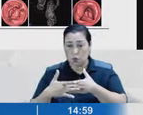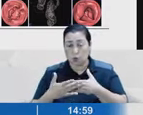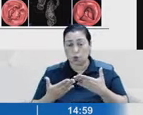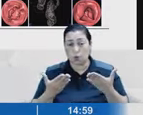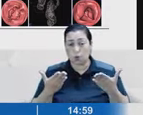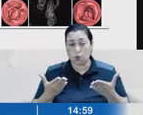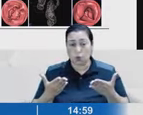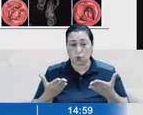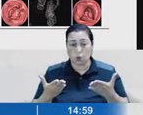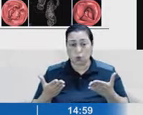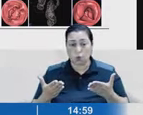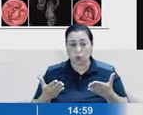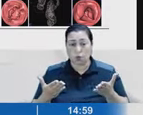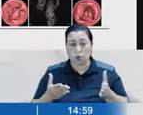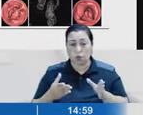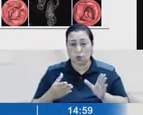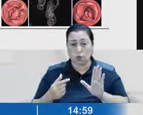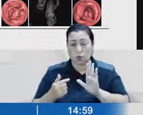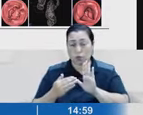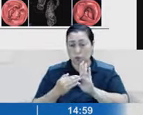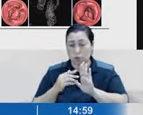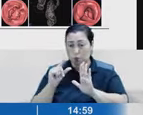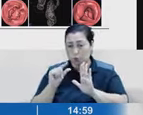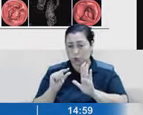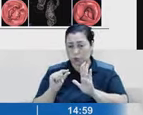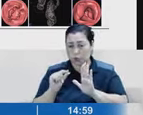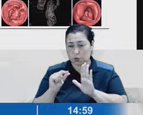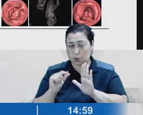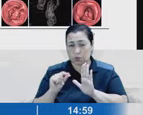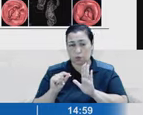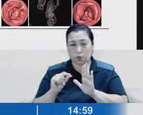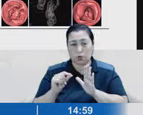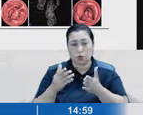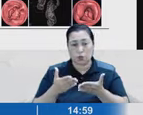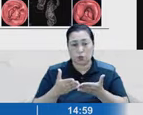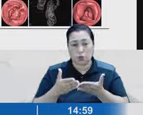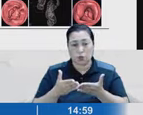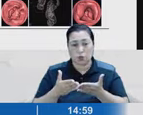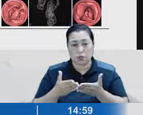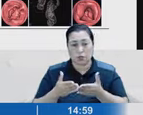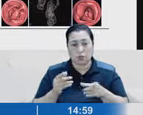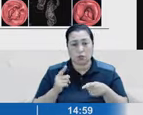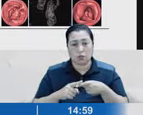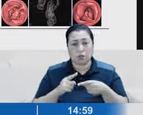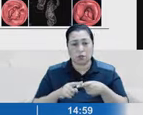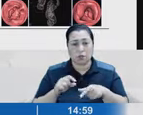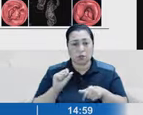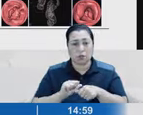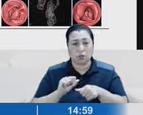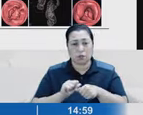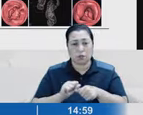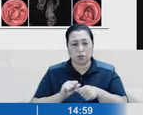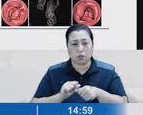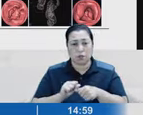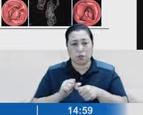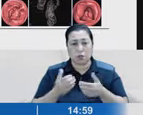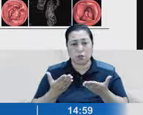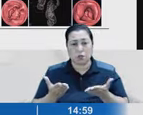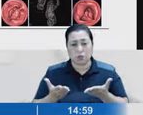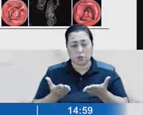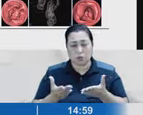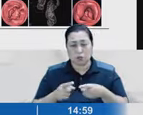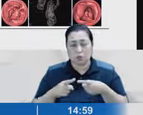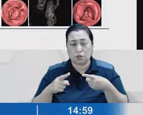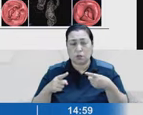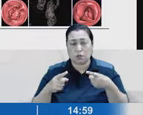até, como o nome diz, até um pedaço do intestino, que é o sigmoide. Mas por que eu vou fazer a retossigmoidoscopia? Porque